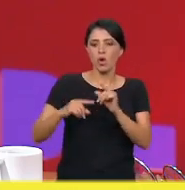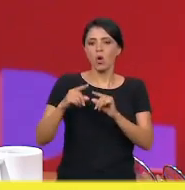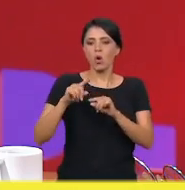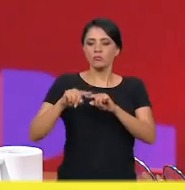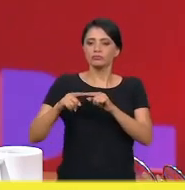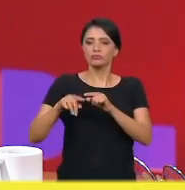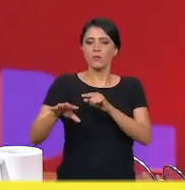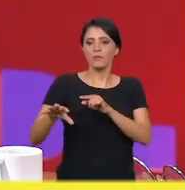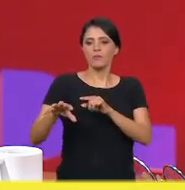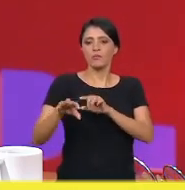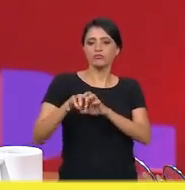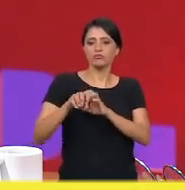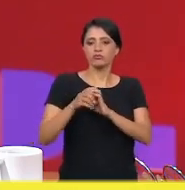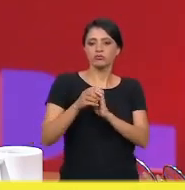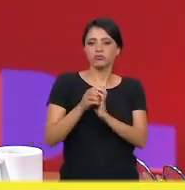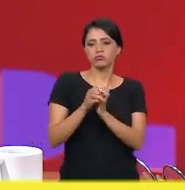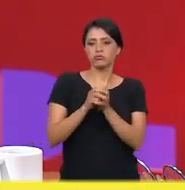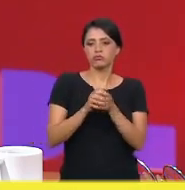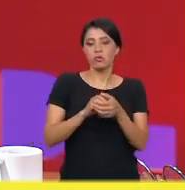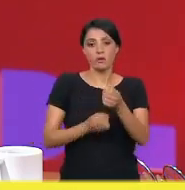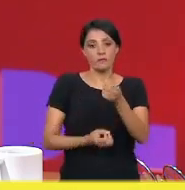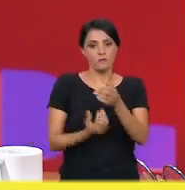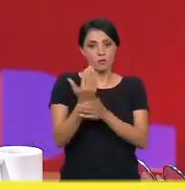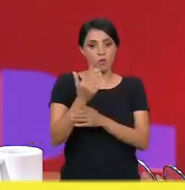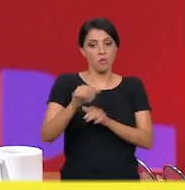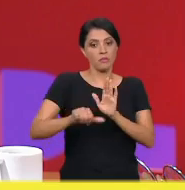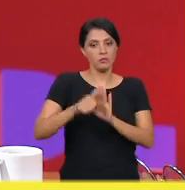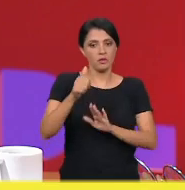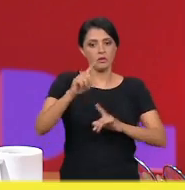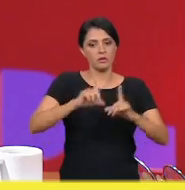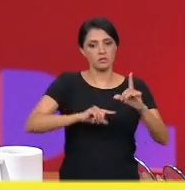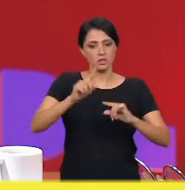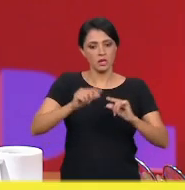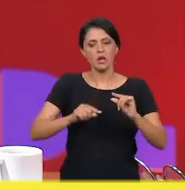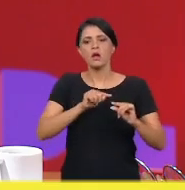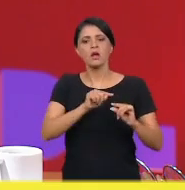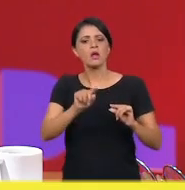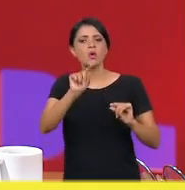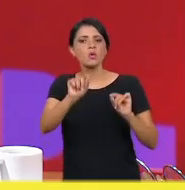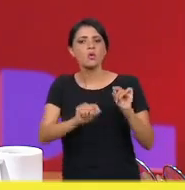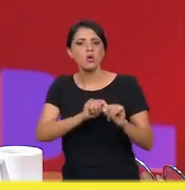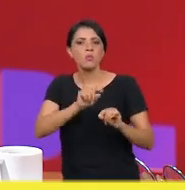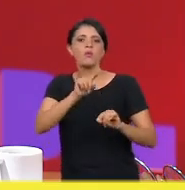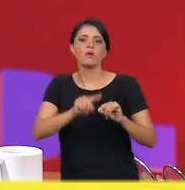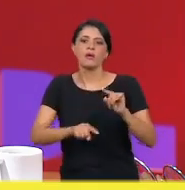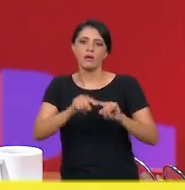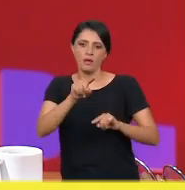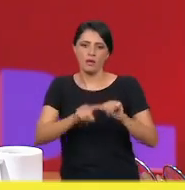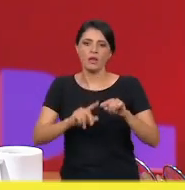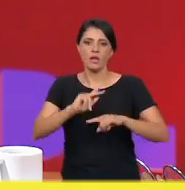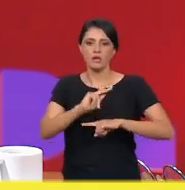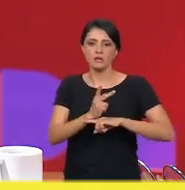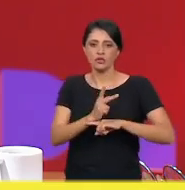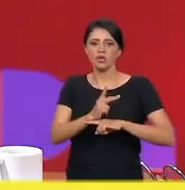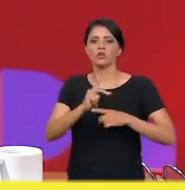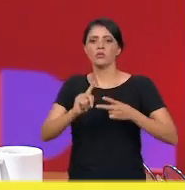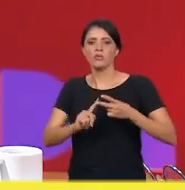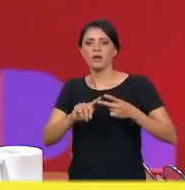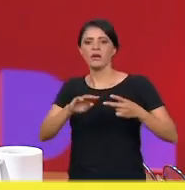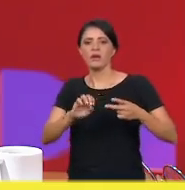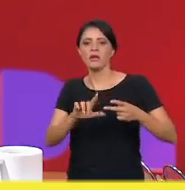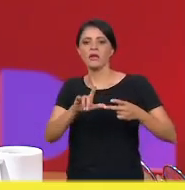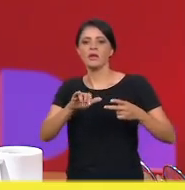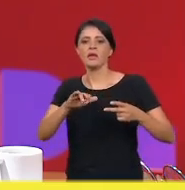matéria, formou as primeiras estrelas, e as primeiras estrelas, elas eram basicamente formadas de hidrogênio e hélio.